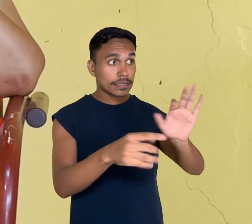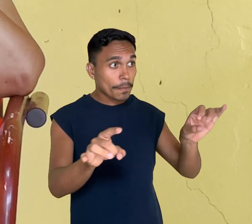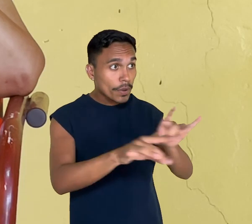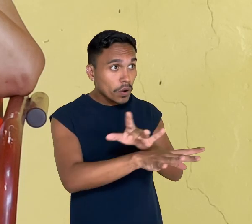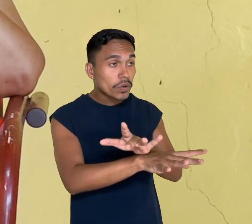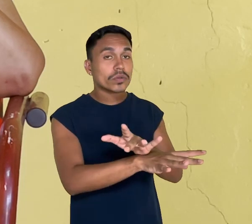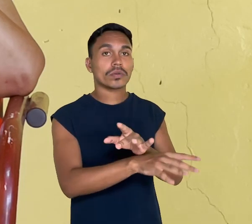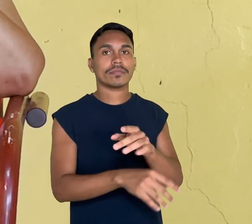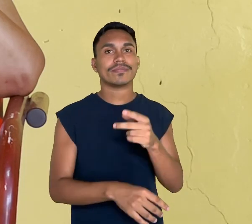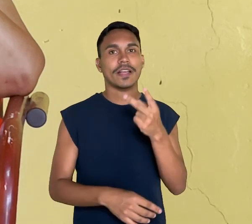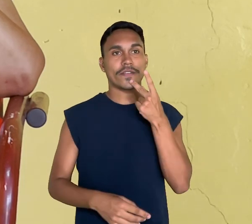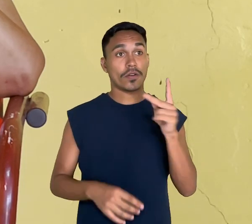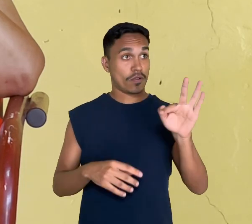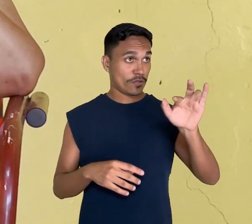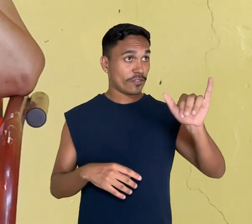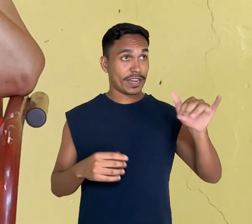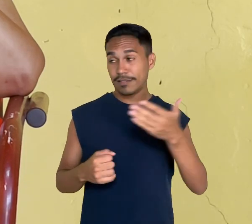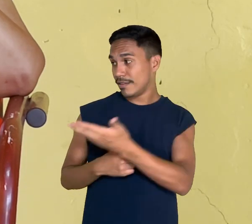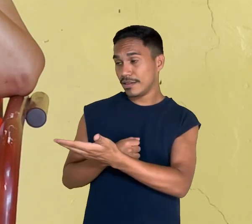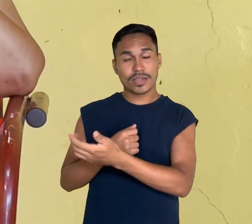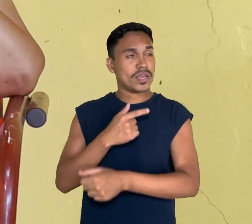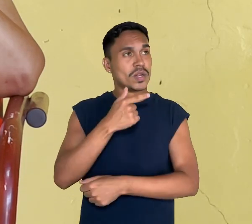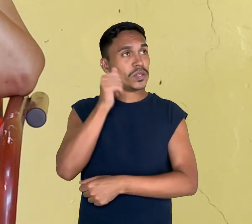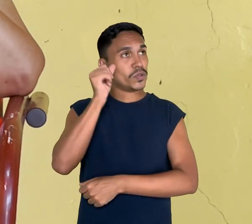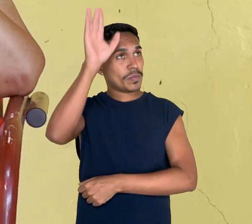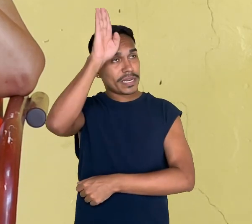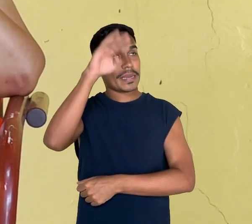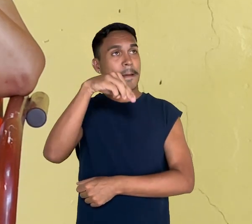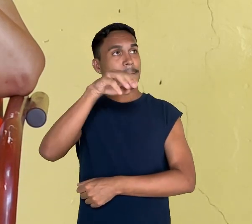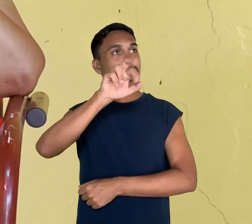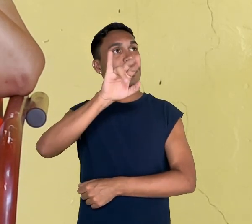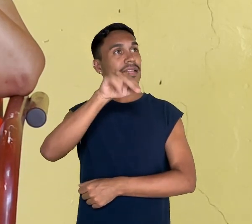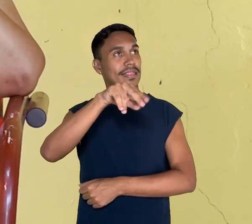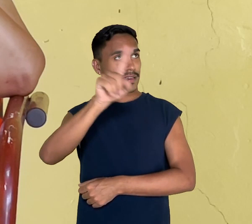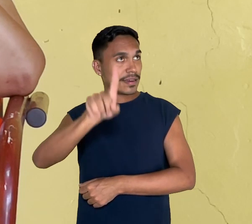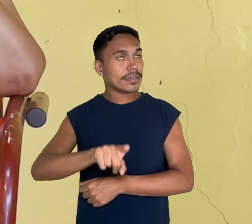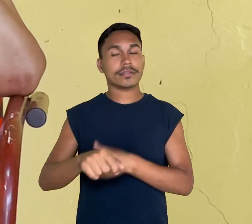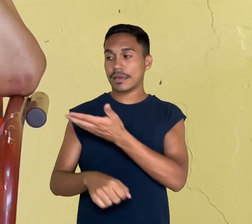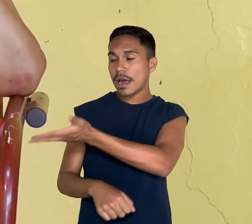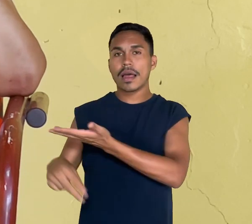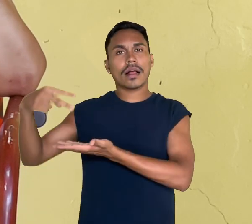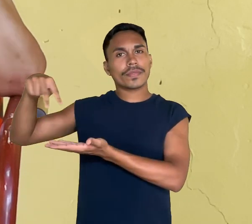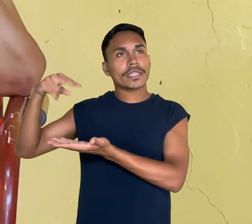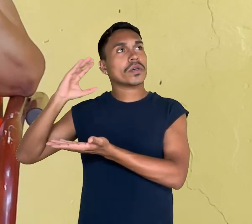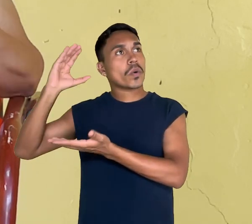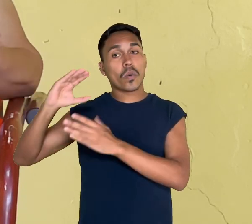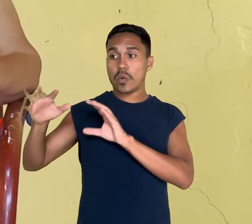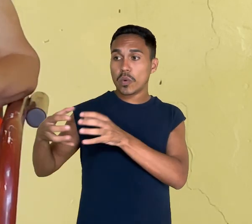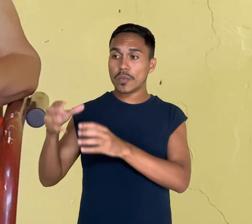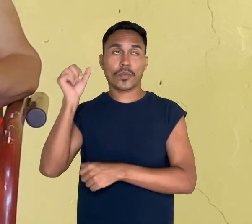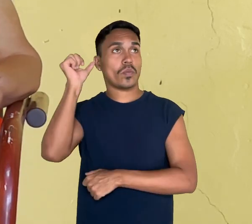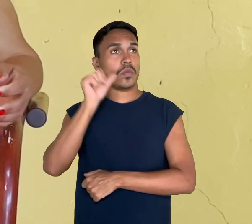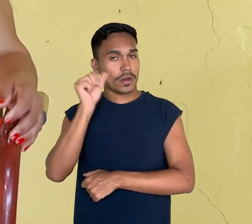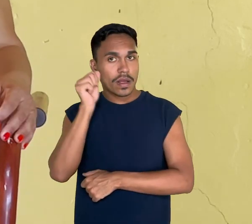olha, de Freitas, aqui é a minha sobrinha, a Marinês, ela fez um coco só de